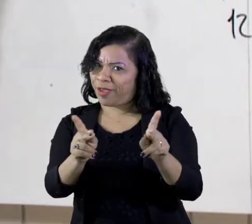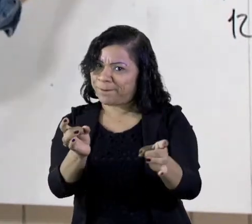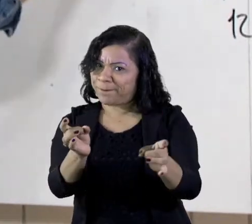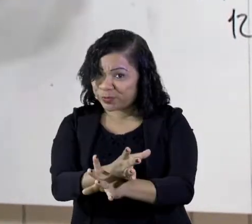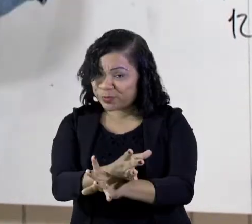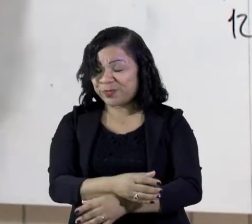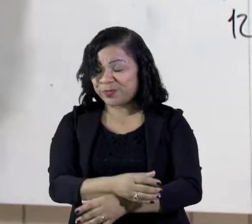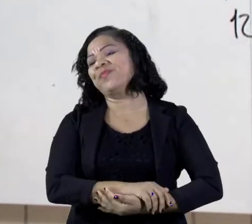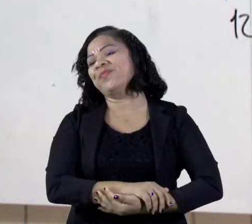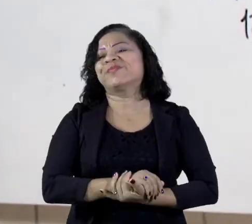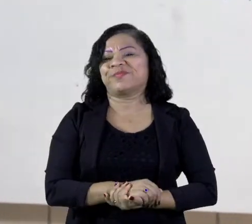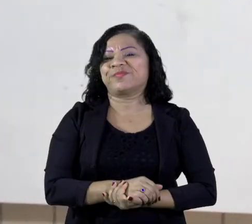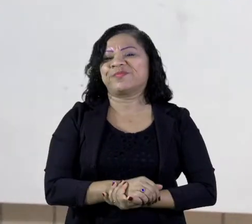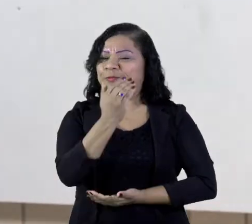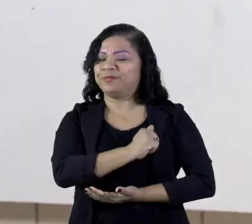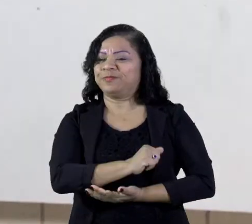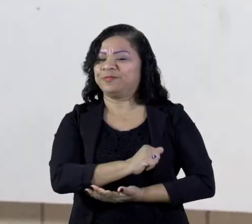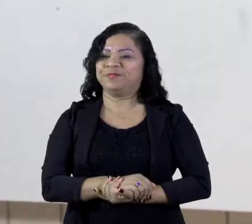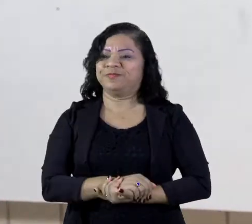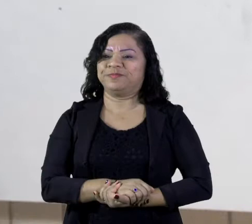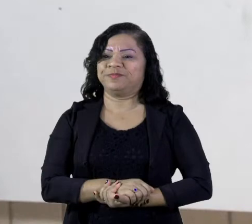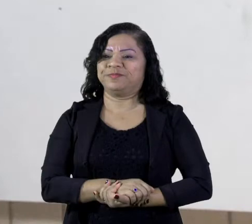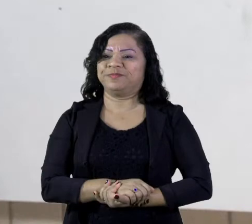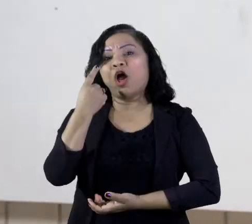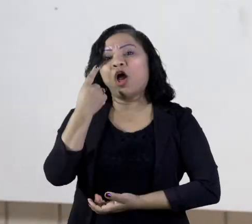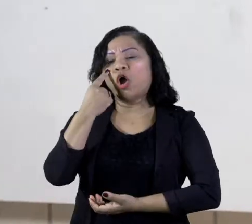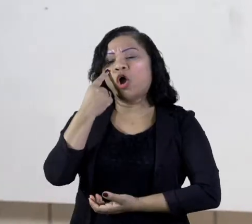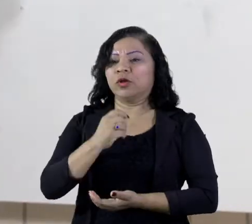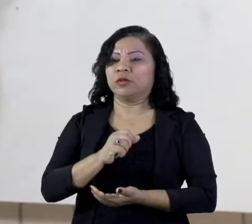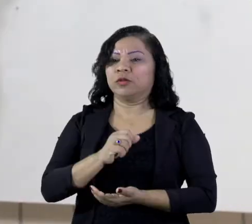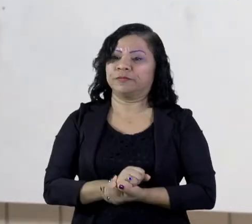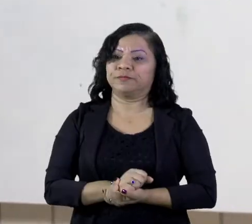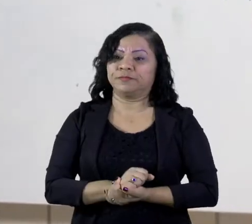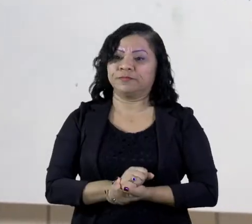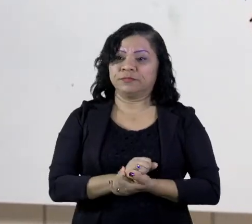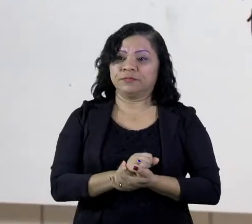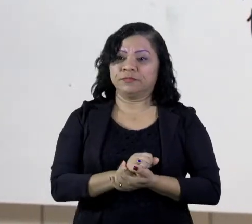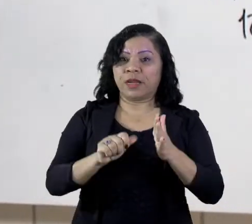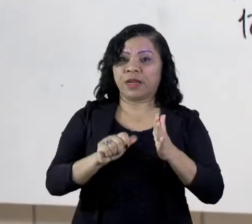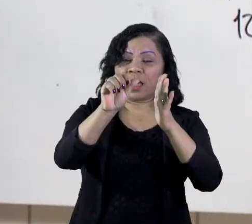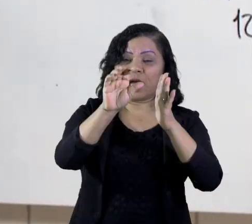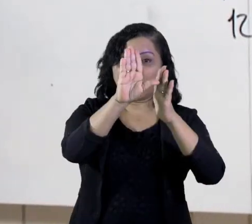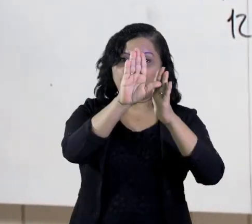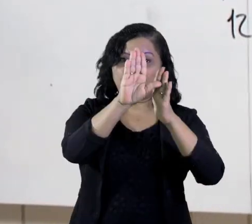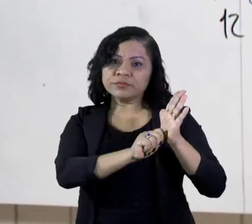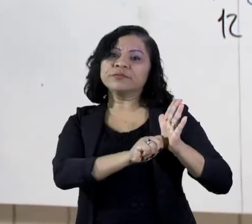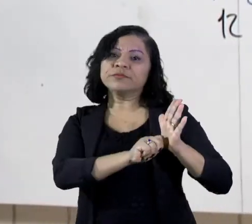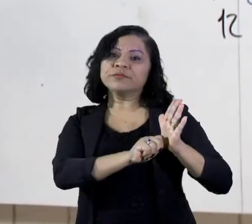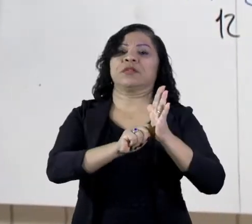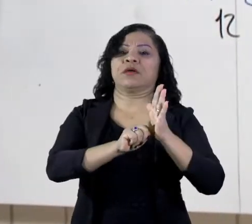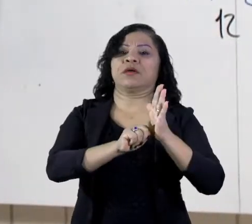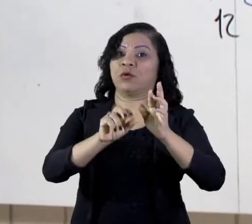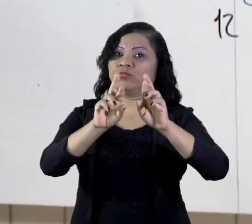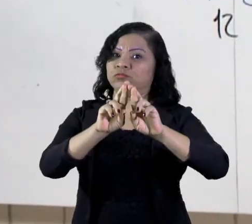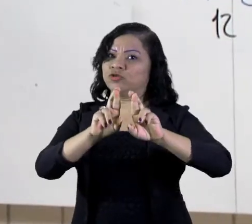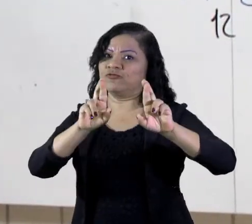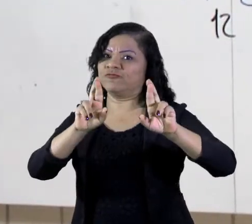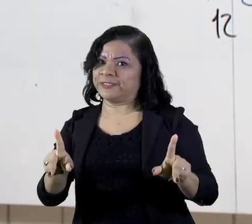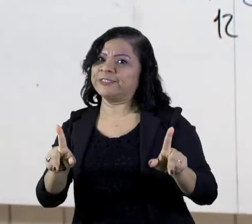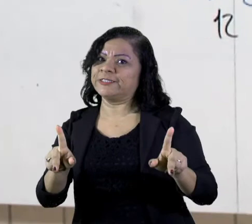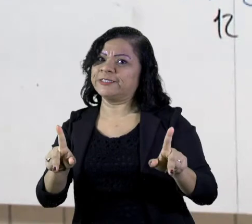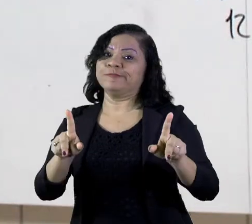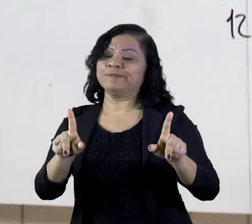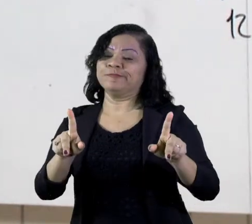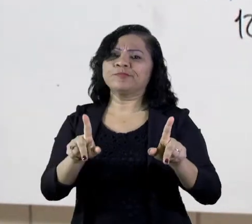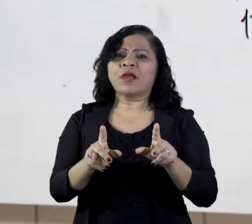lá. Olha só, o sinal da diferença, ele é um sinal de igualdade cortado